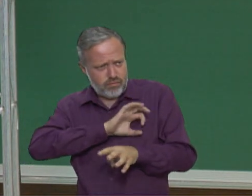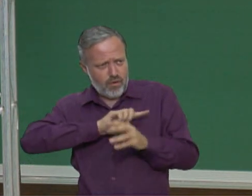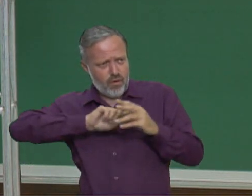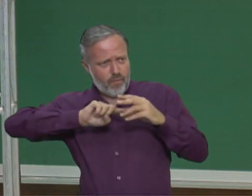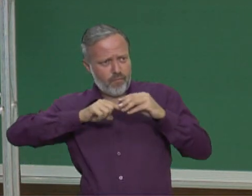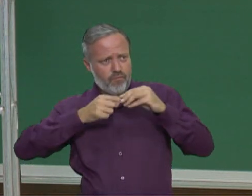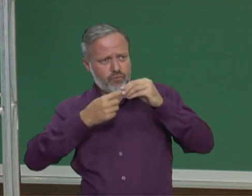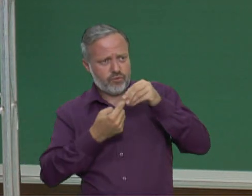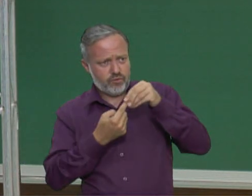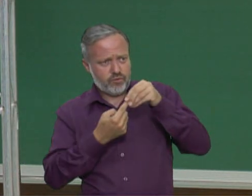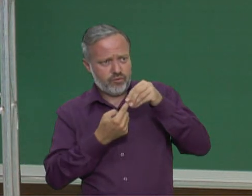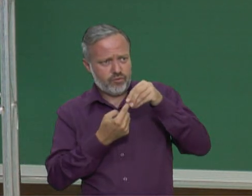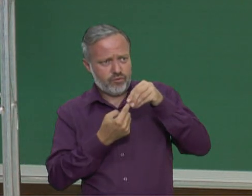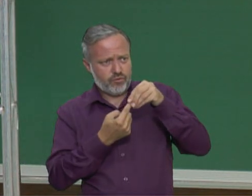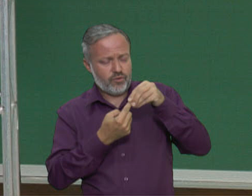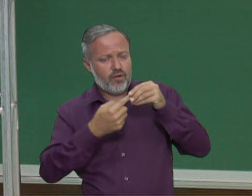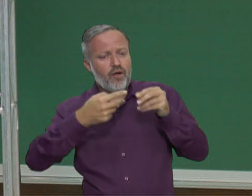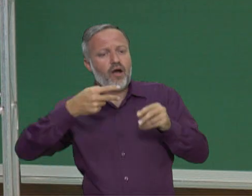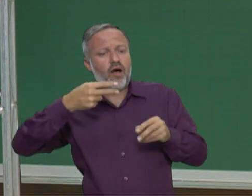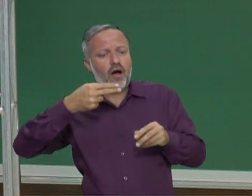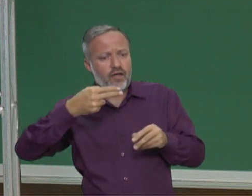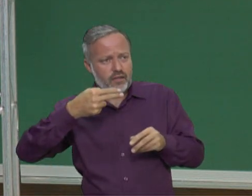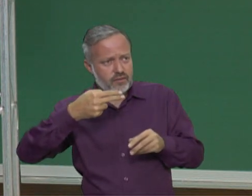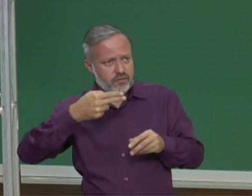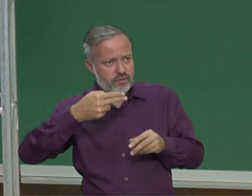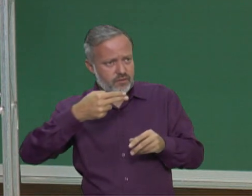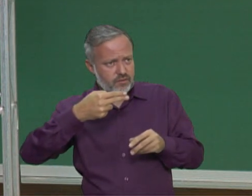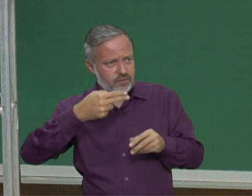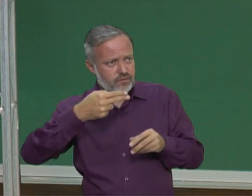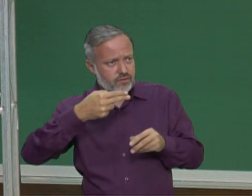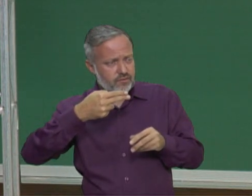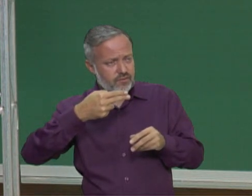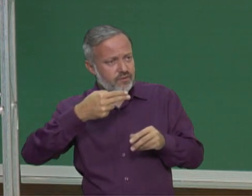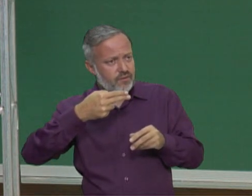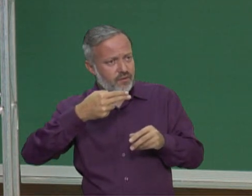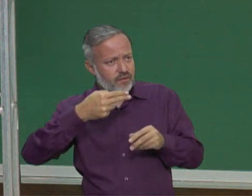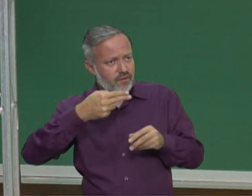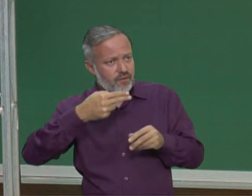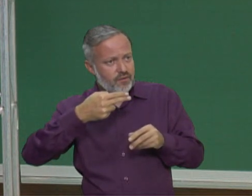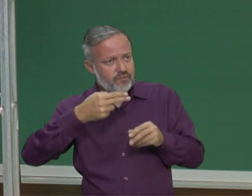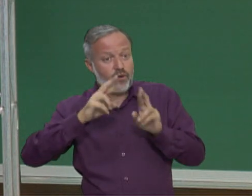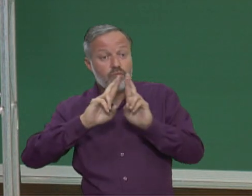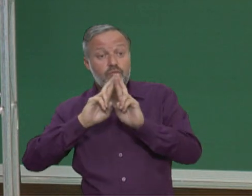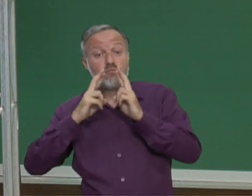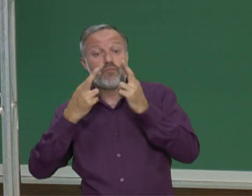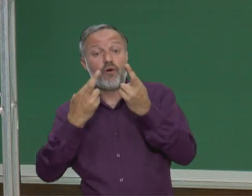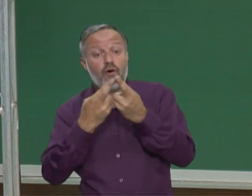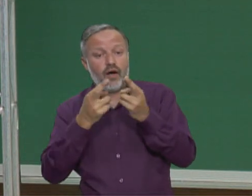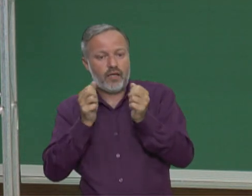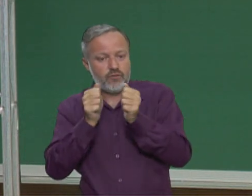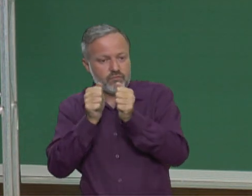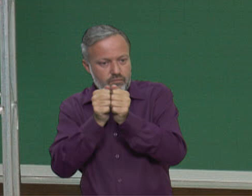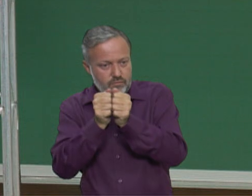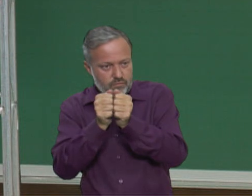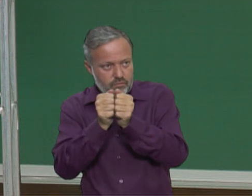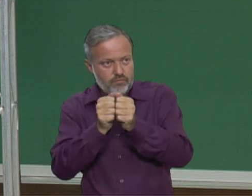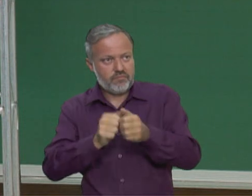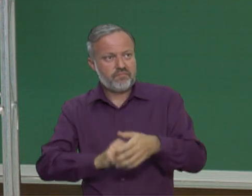Estado. Referência dessa integração total, ou seja, dessa confederação, é o Reino Unido, tá